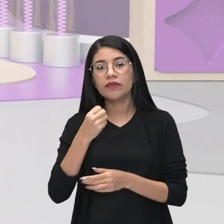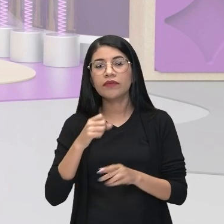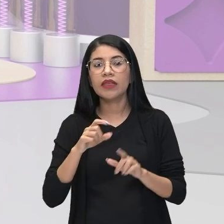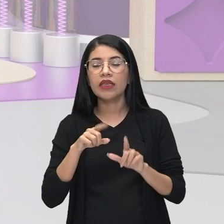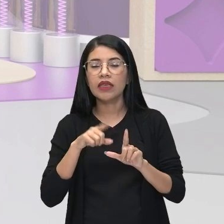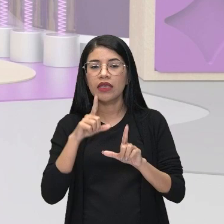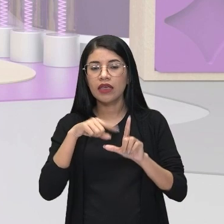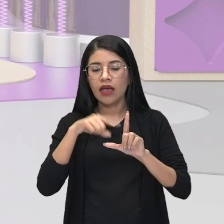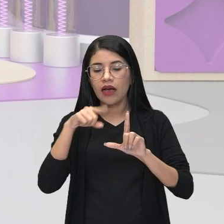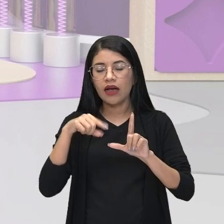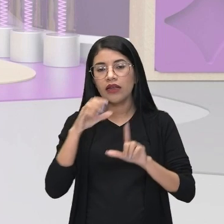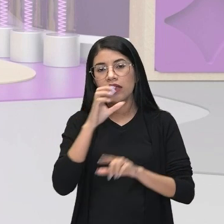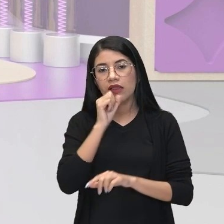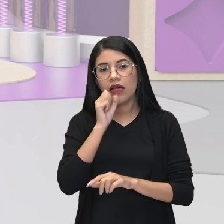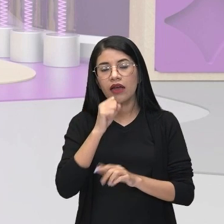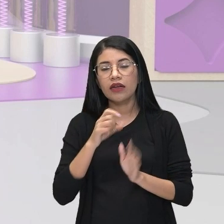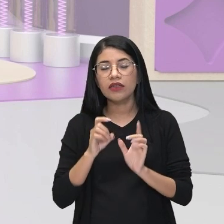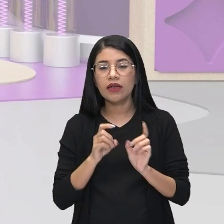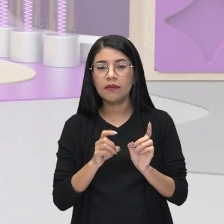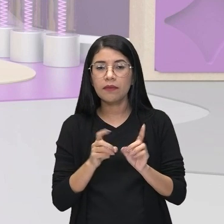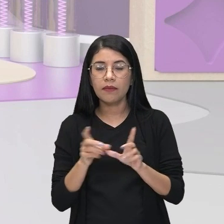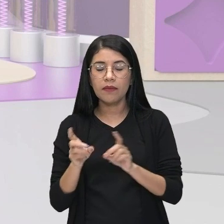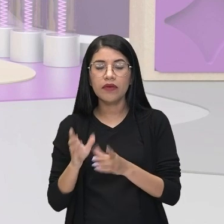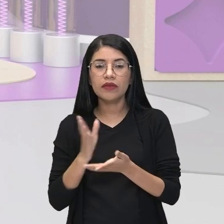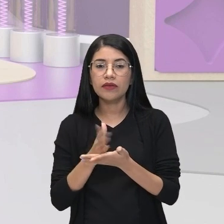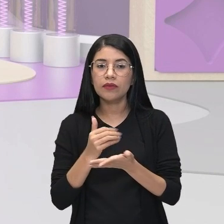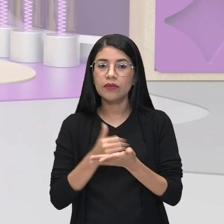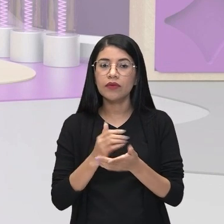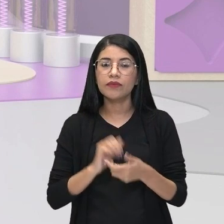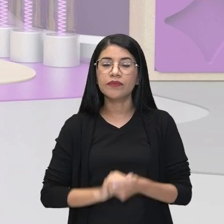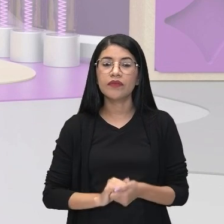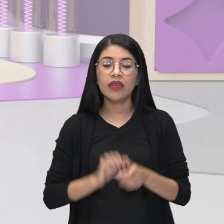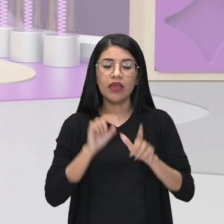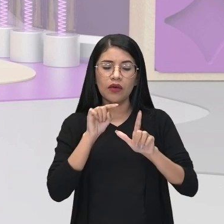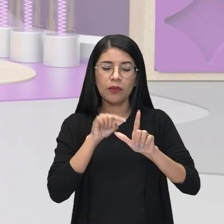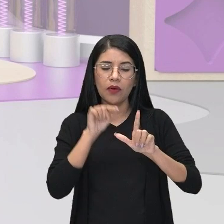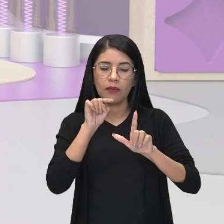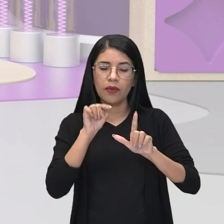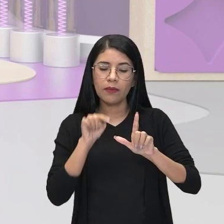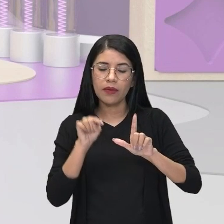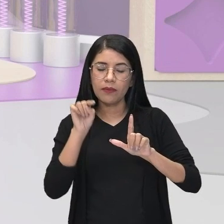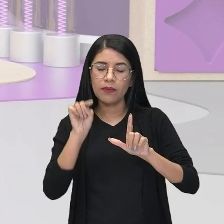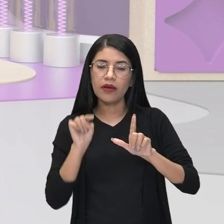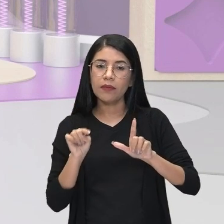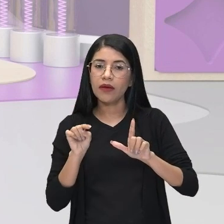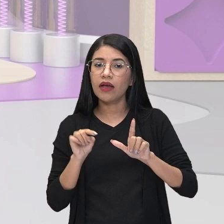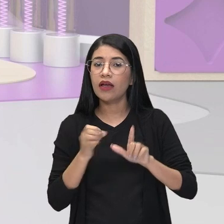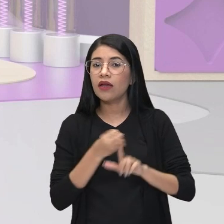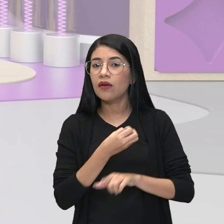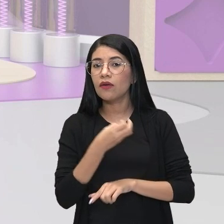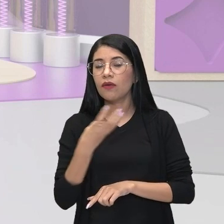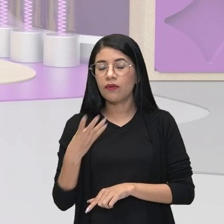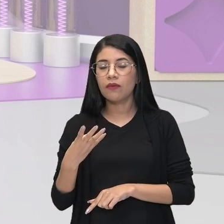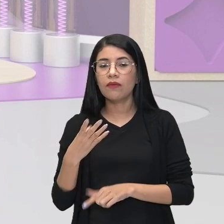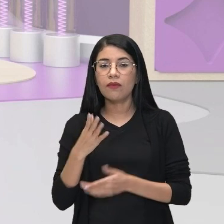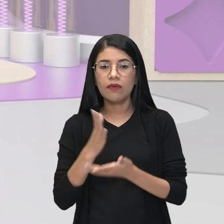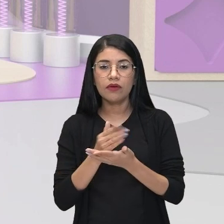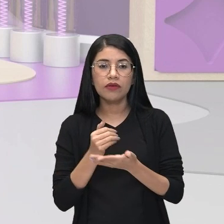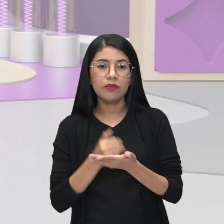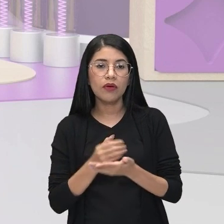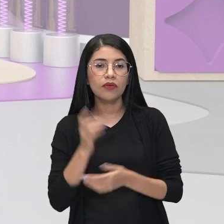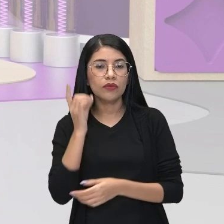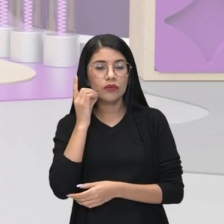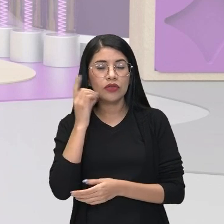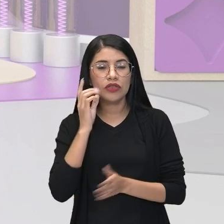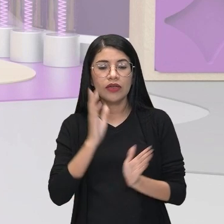né, indicando a venda de bolos. E cada pontinho aí dessa linha indica a quantidade no determinado dia,